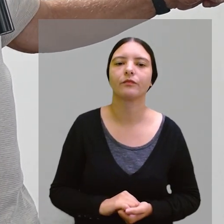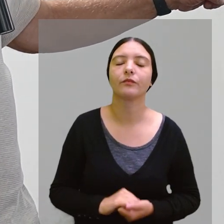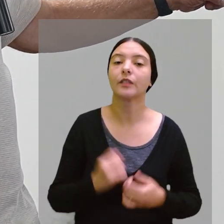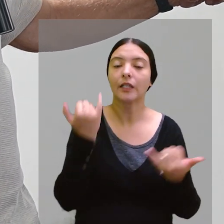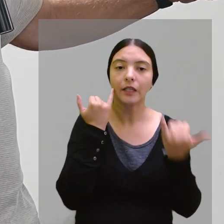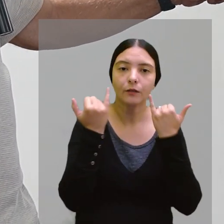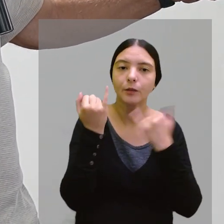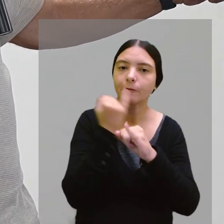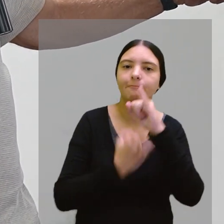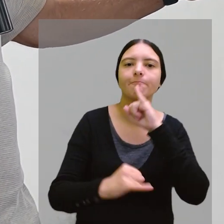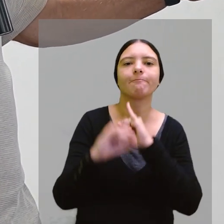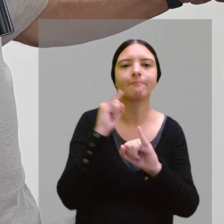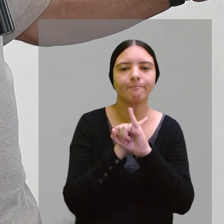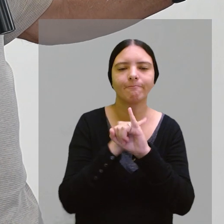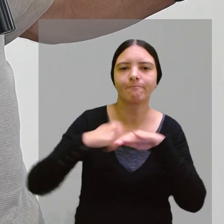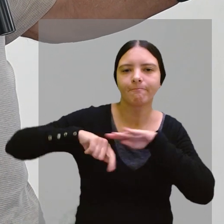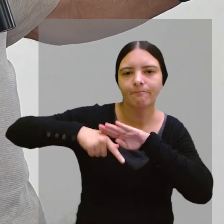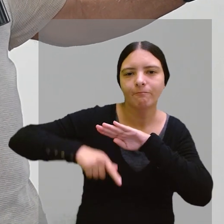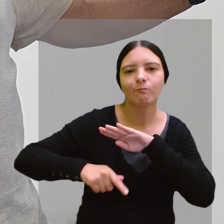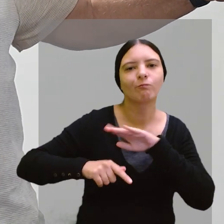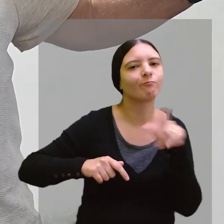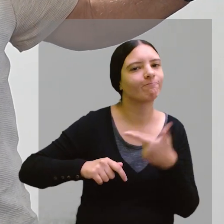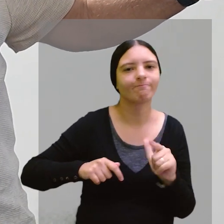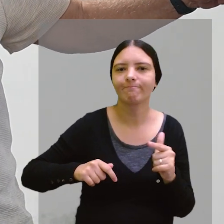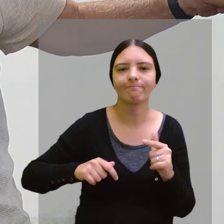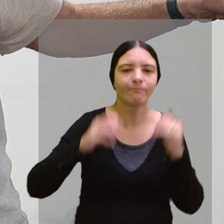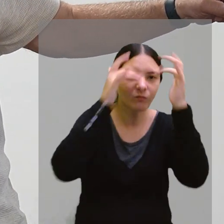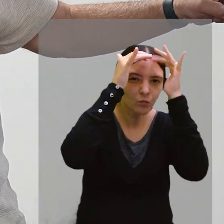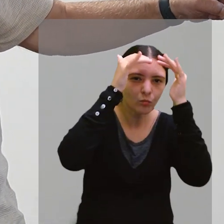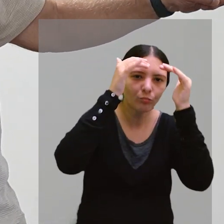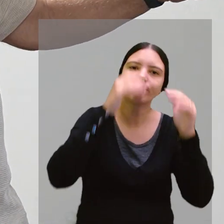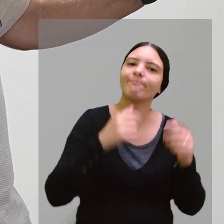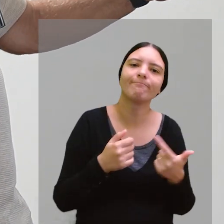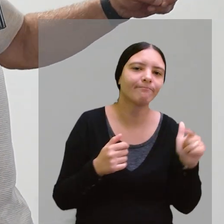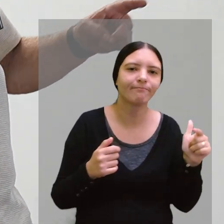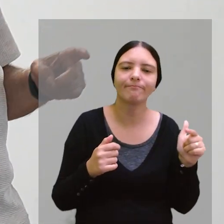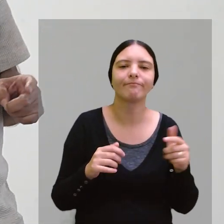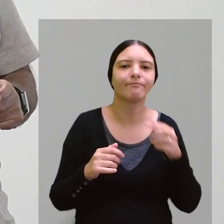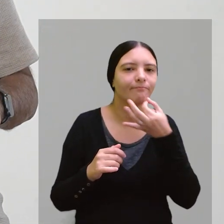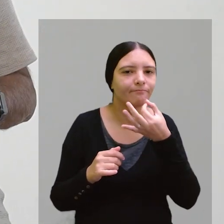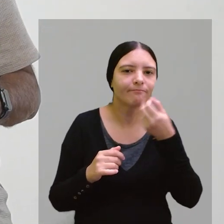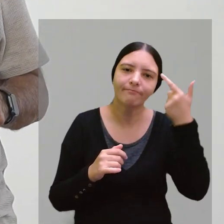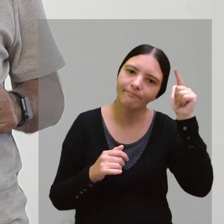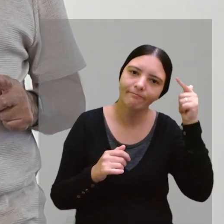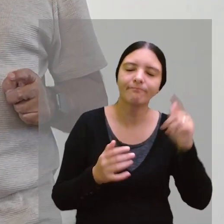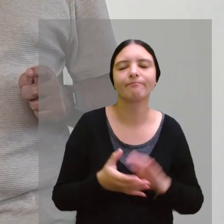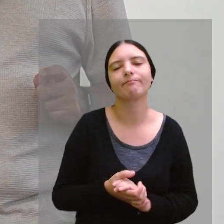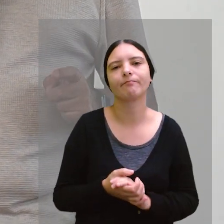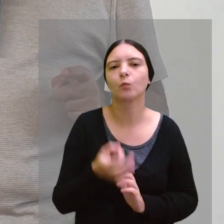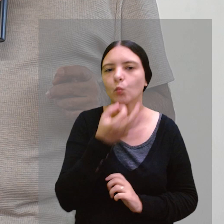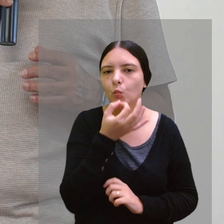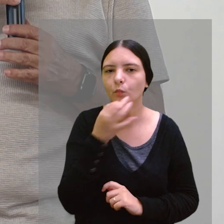na internet leva a pouca profundidade de raciocínio e senso crítico. Sabe o que é senso crítico?